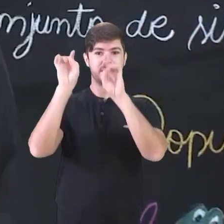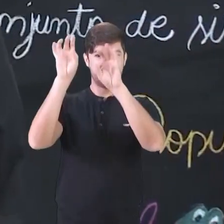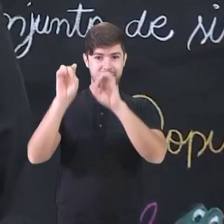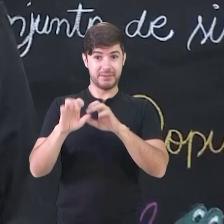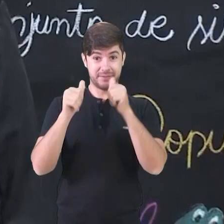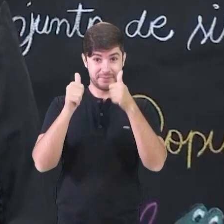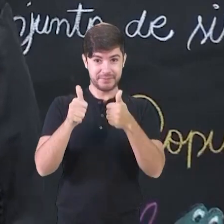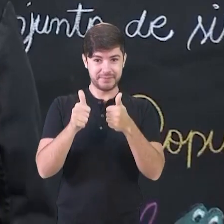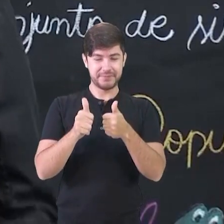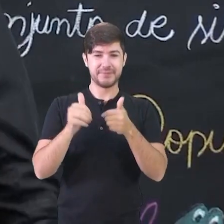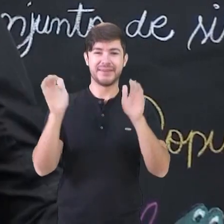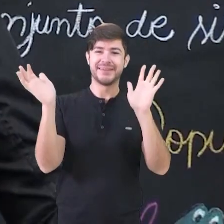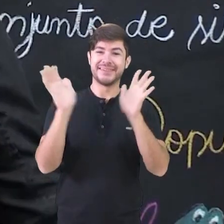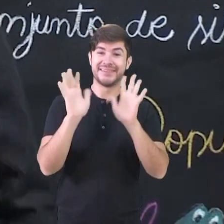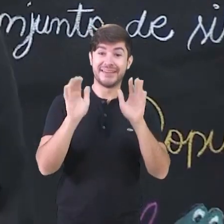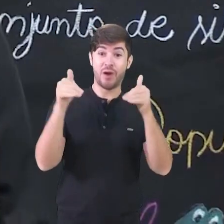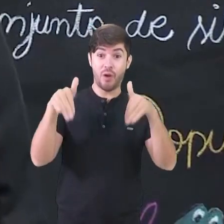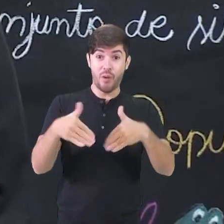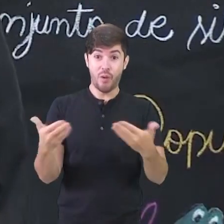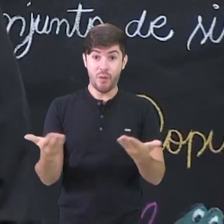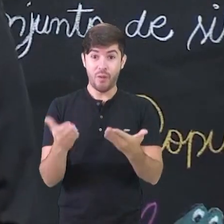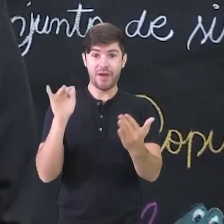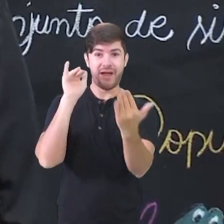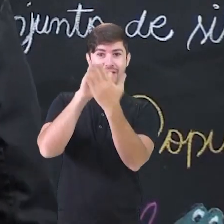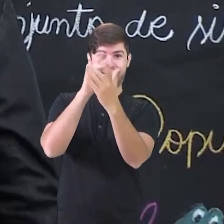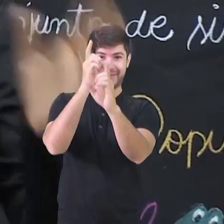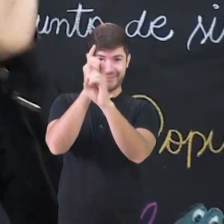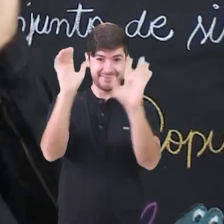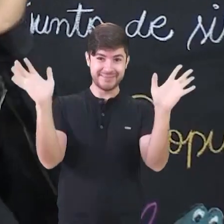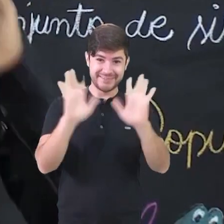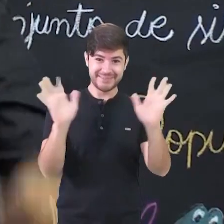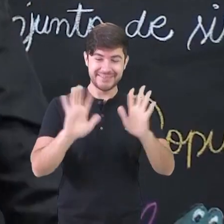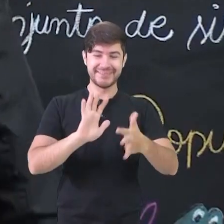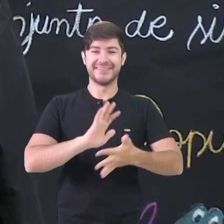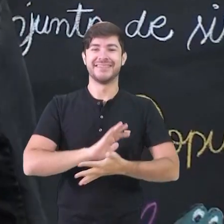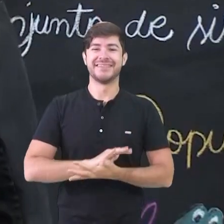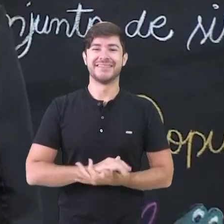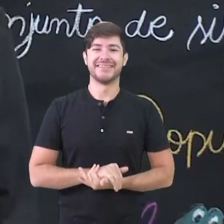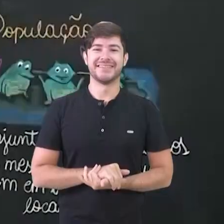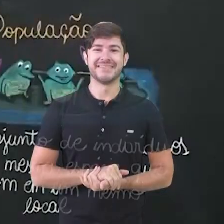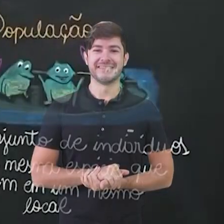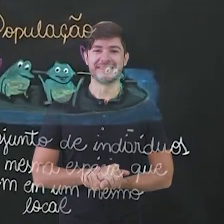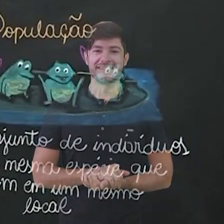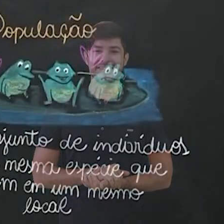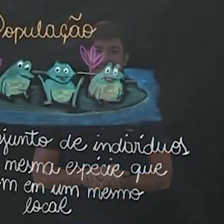valor. Tranquilo? Fechamos a nossa aula de hoje e até a próxima. Tchauzinho!